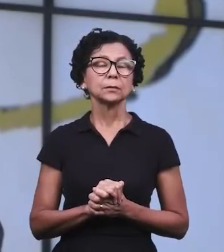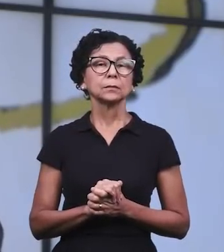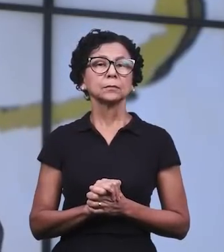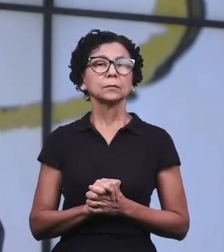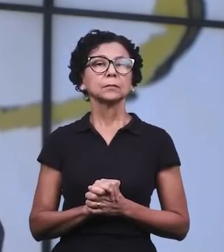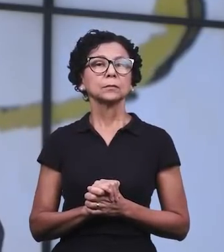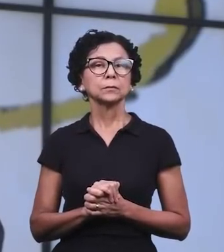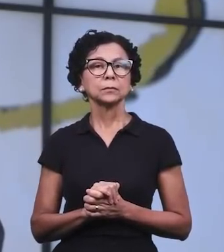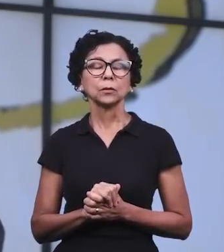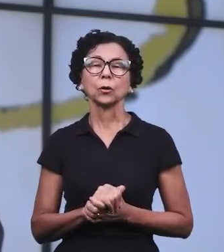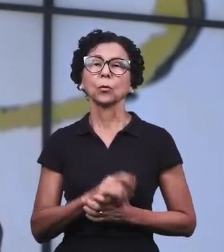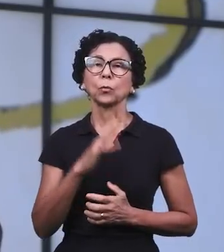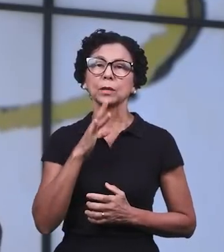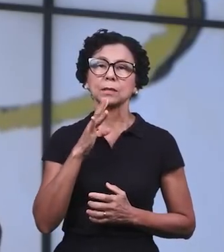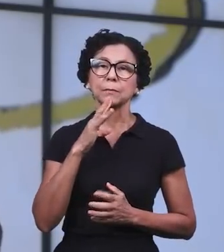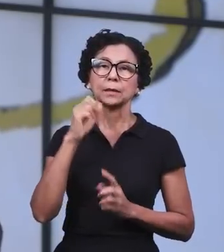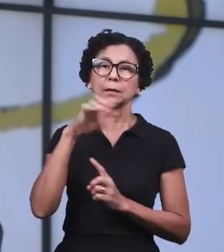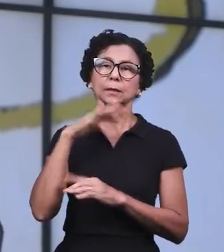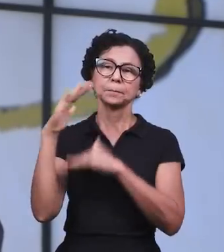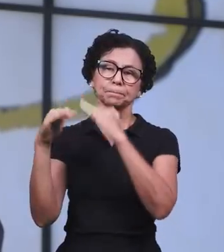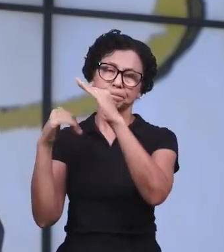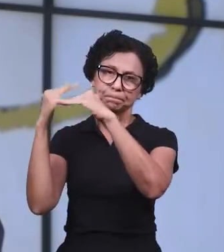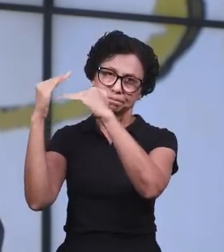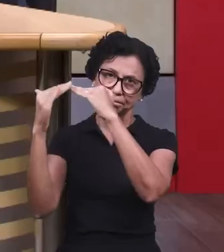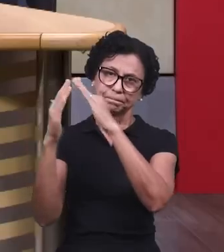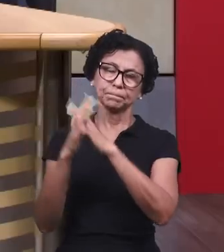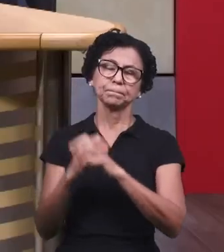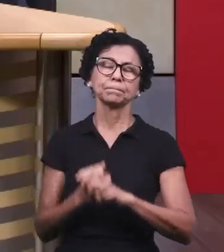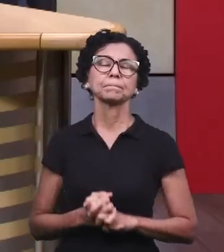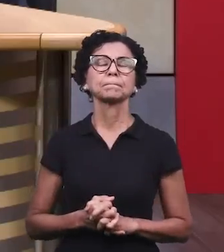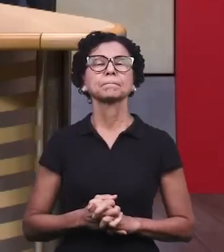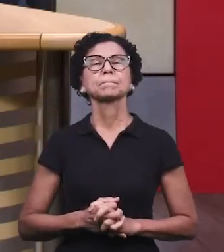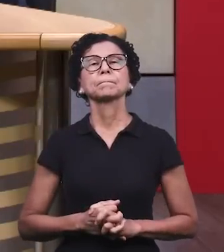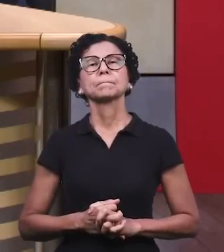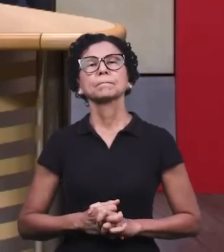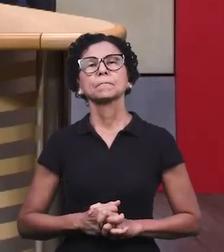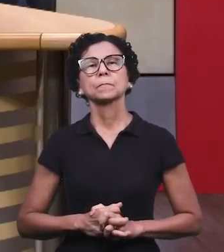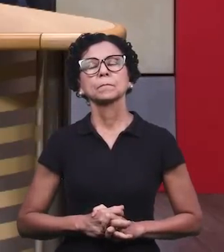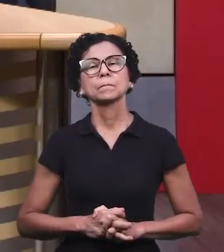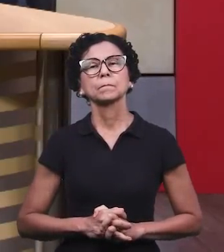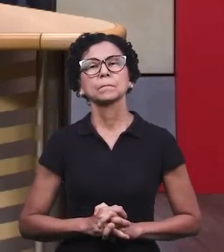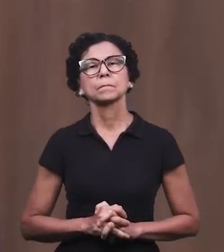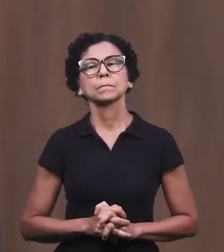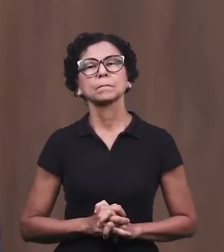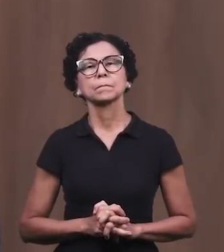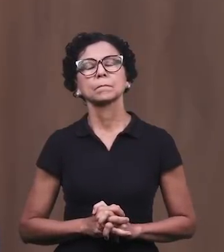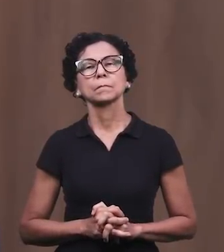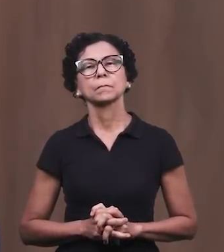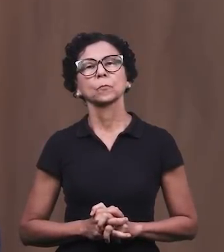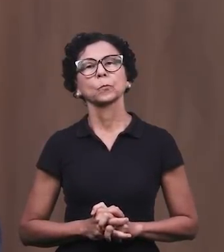em conhecimento, mas também crescer em graça. O pastor Gedeuti fala